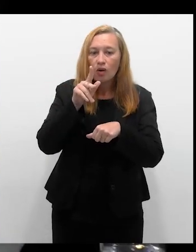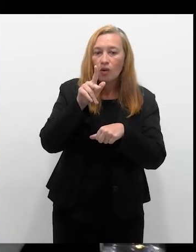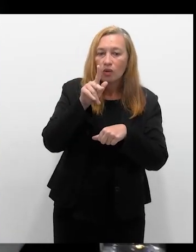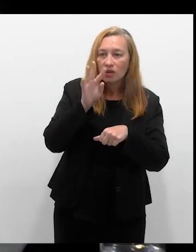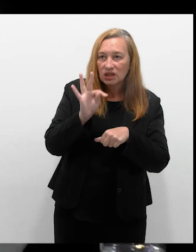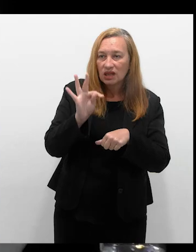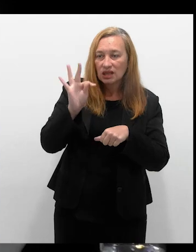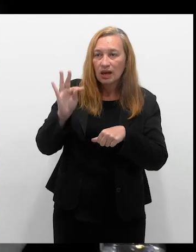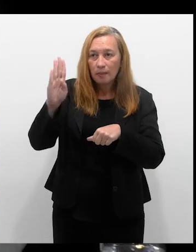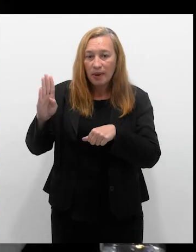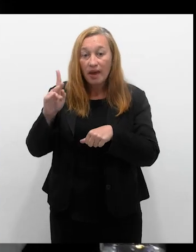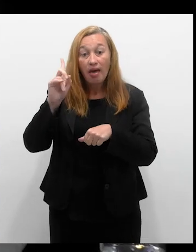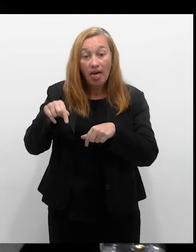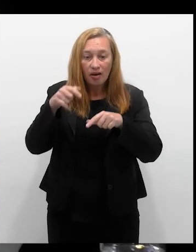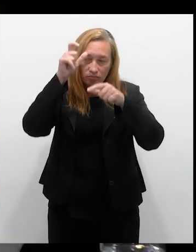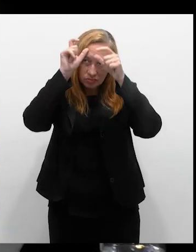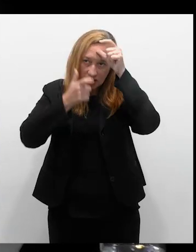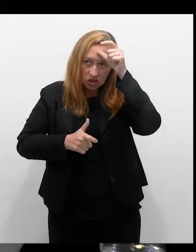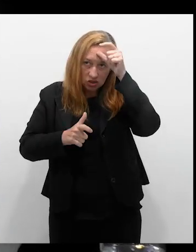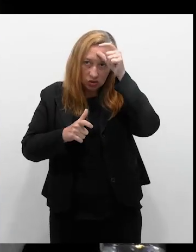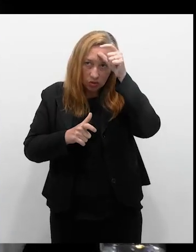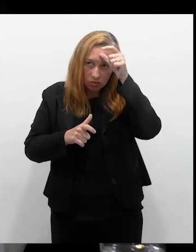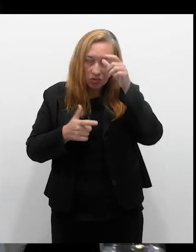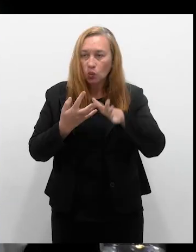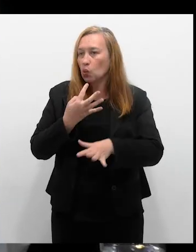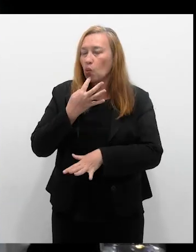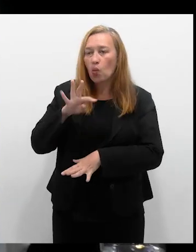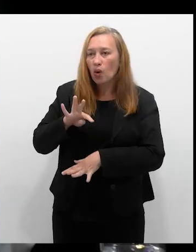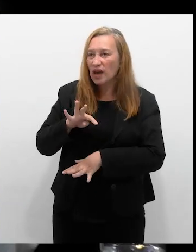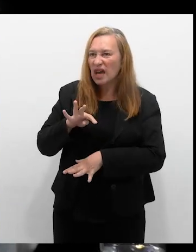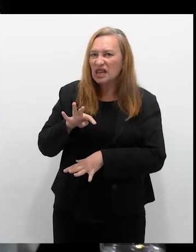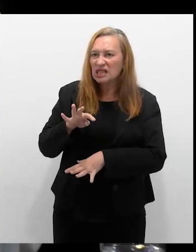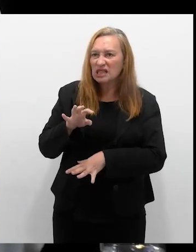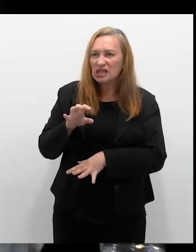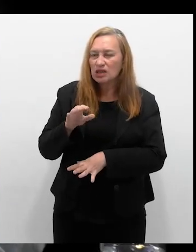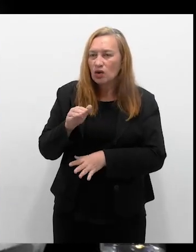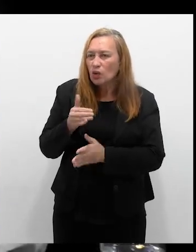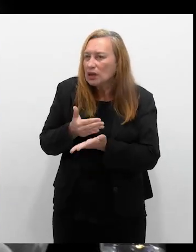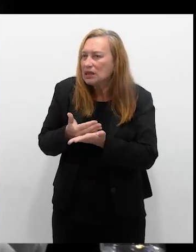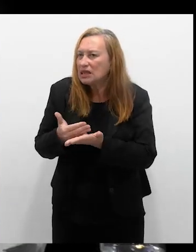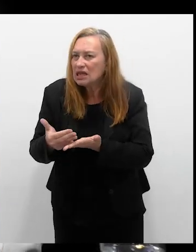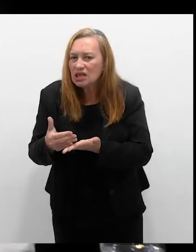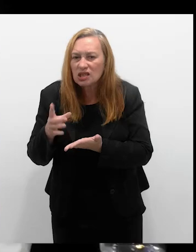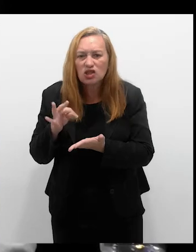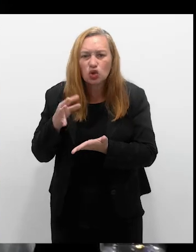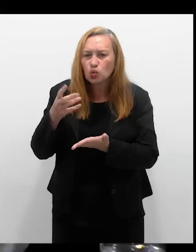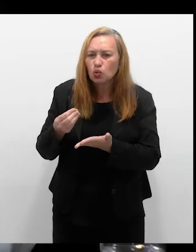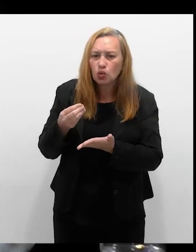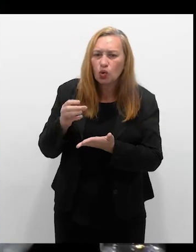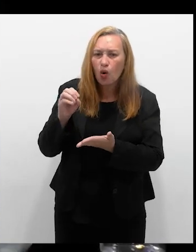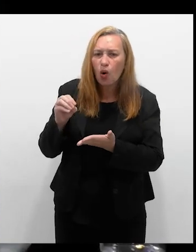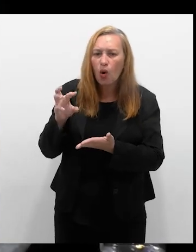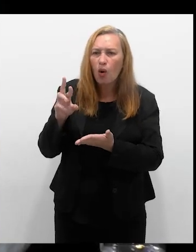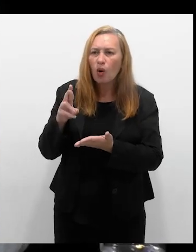um transtorno, tá? Até porque a gente não conhece a origem, a etiologia,